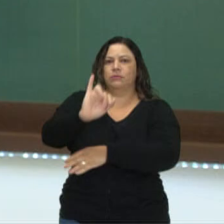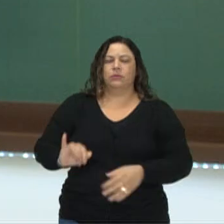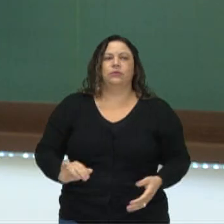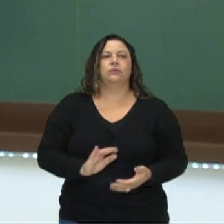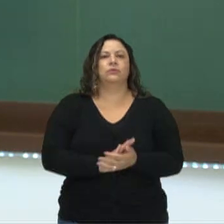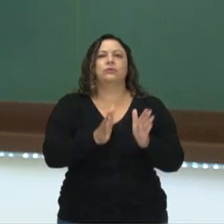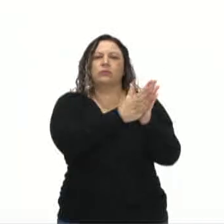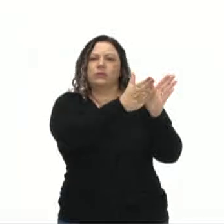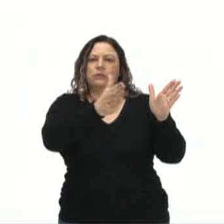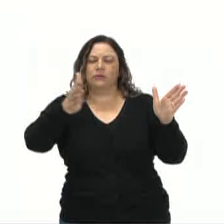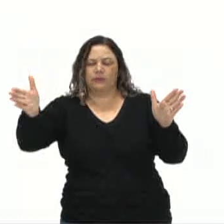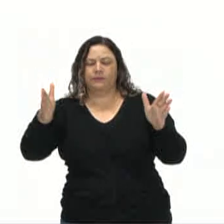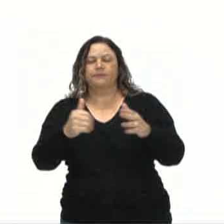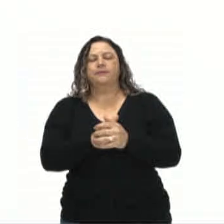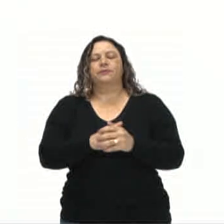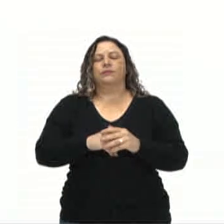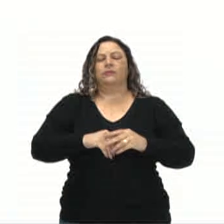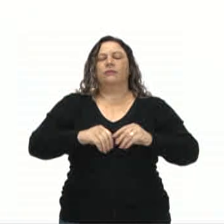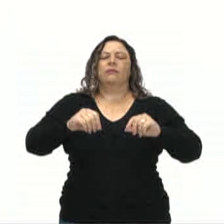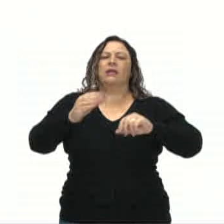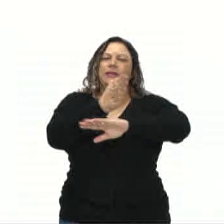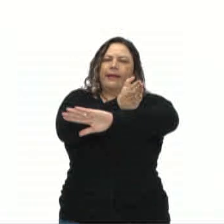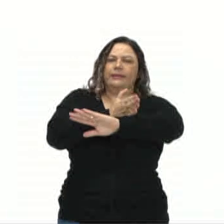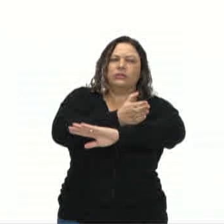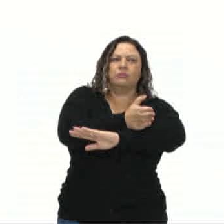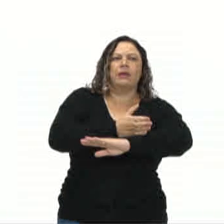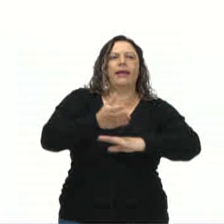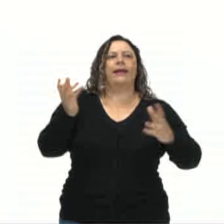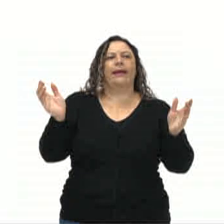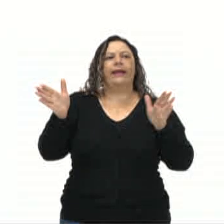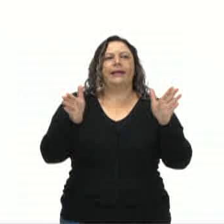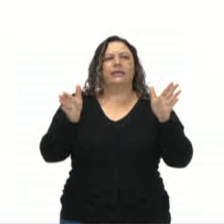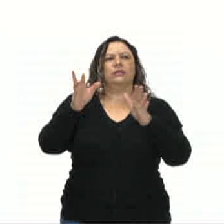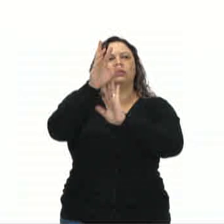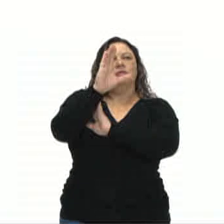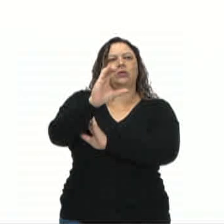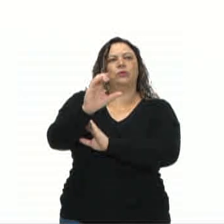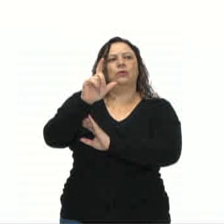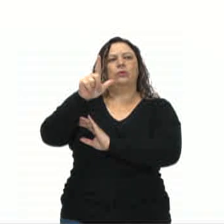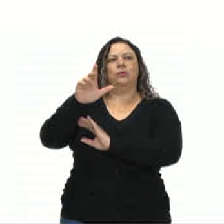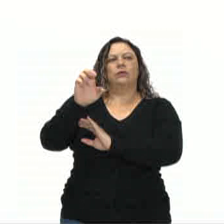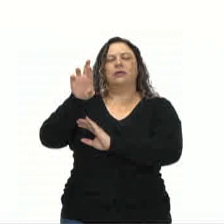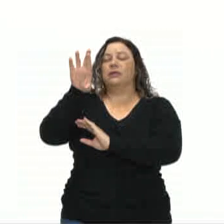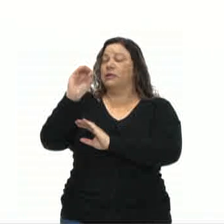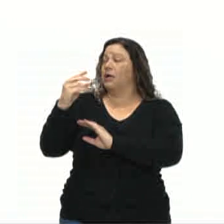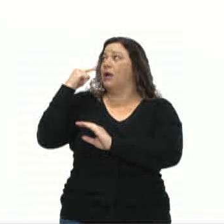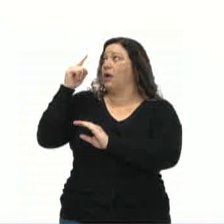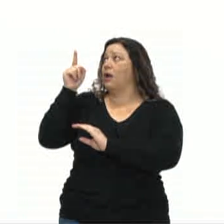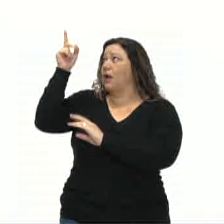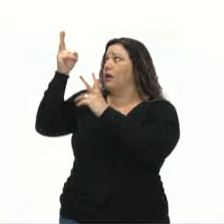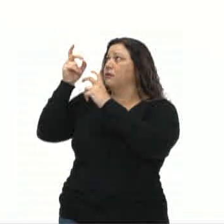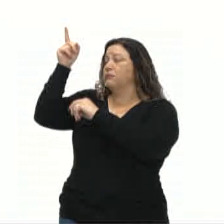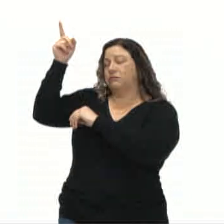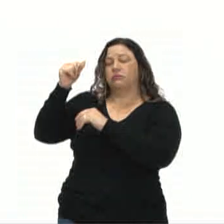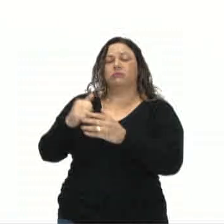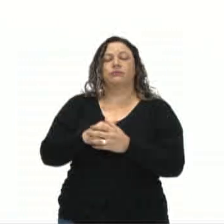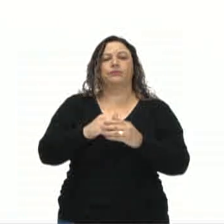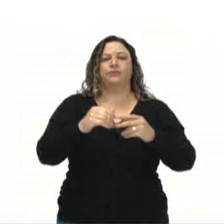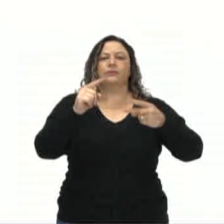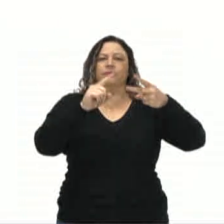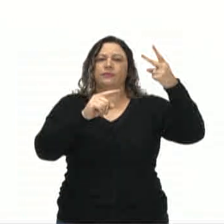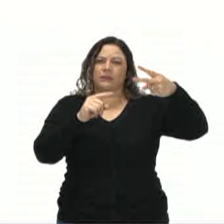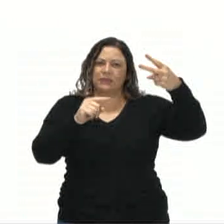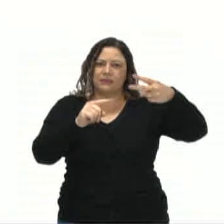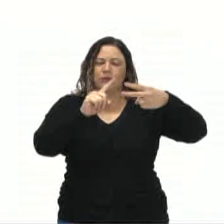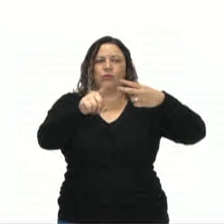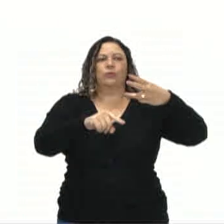Na Idade Média, este estamento, que era o clero, né, estava organizado como clero secular e